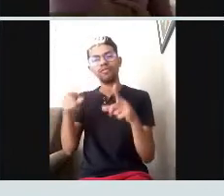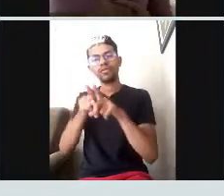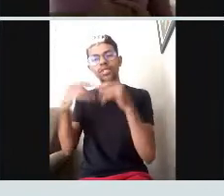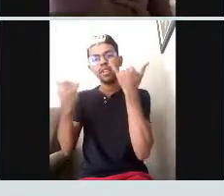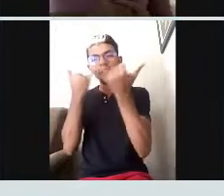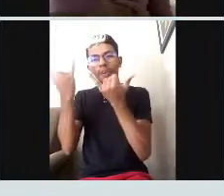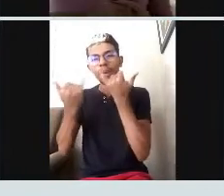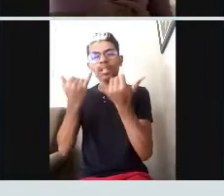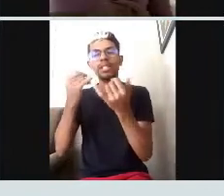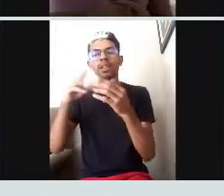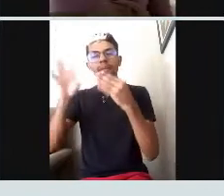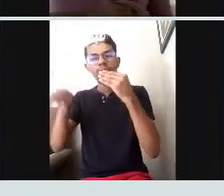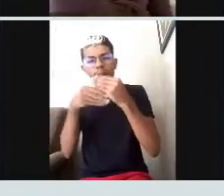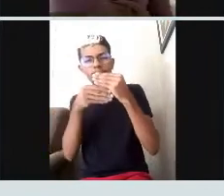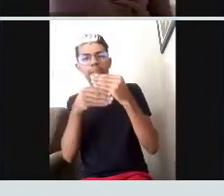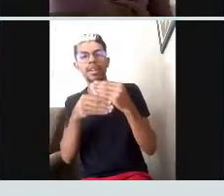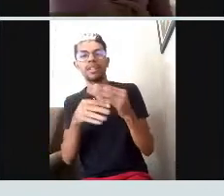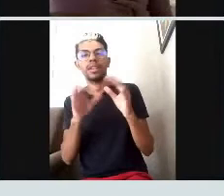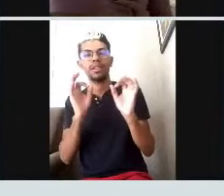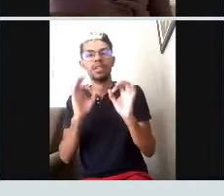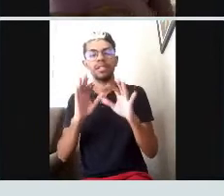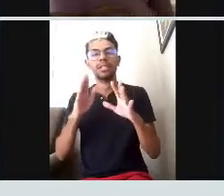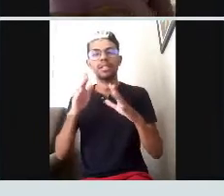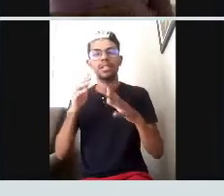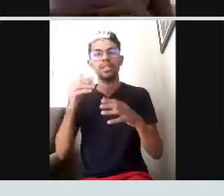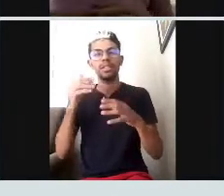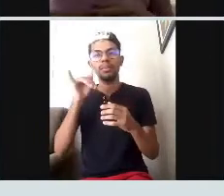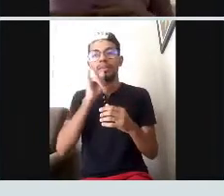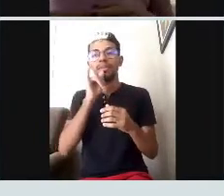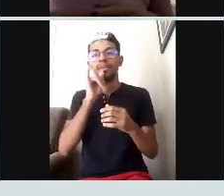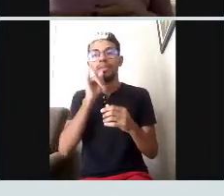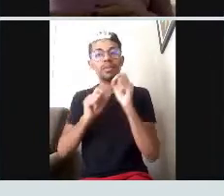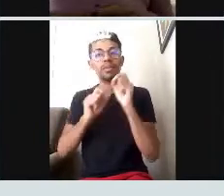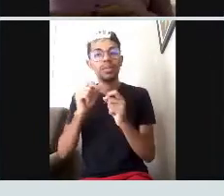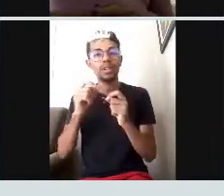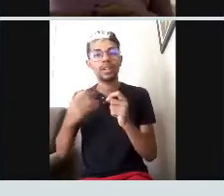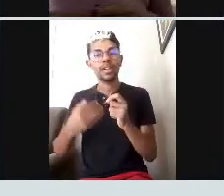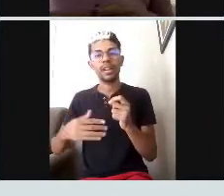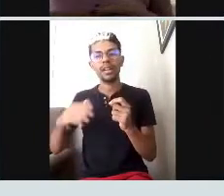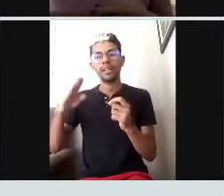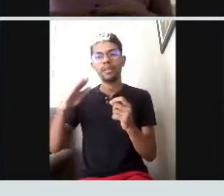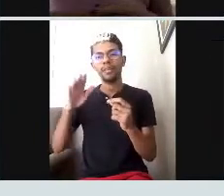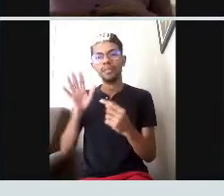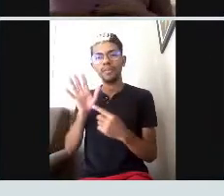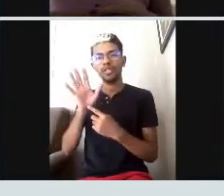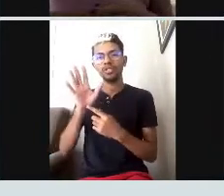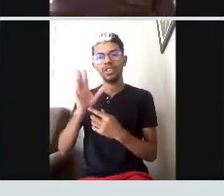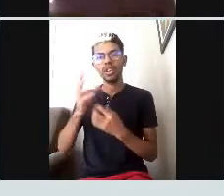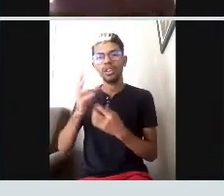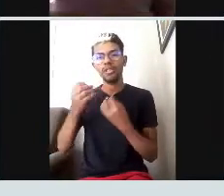podem complementar, né, para ser a cereja do bolo da proposta de intervenção de vocês.